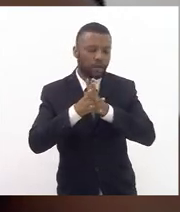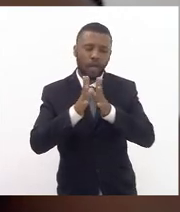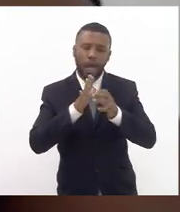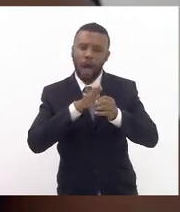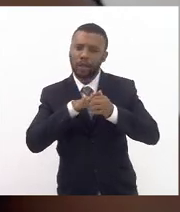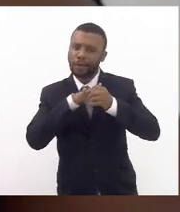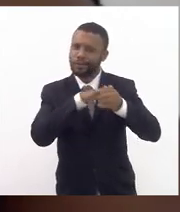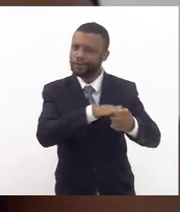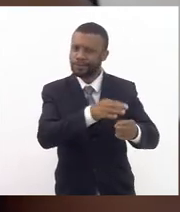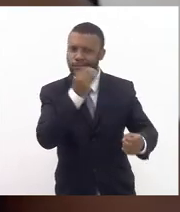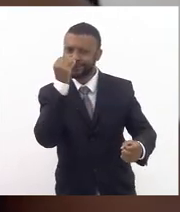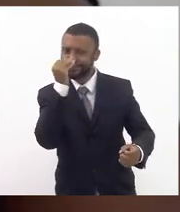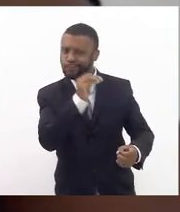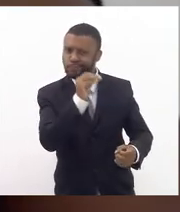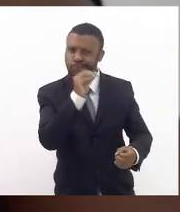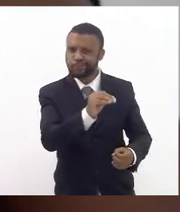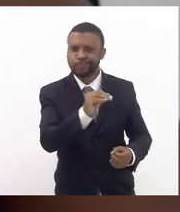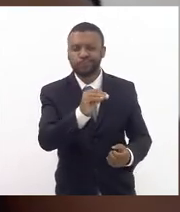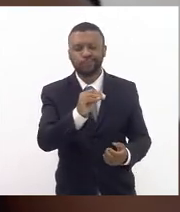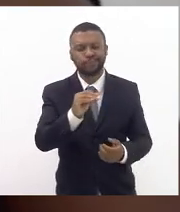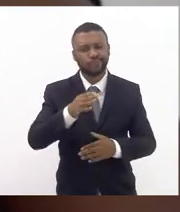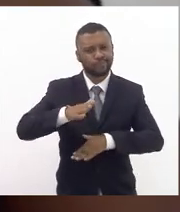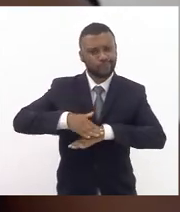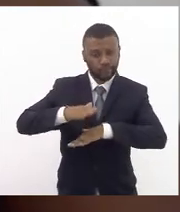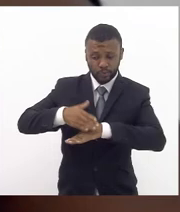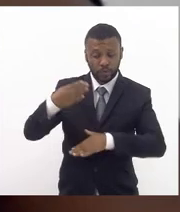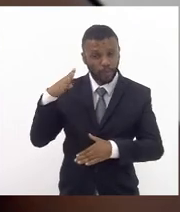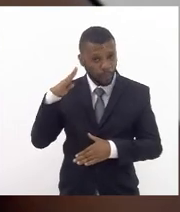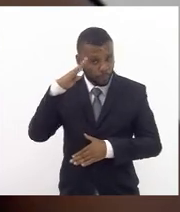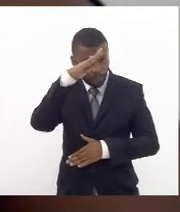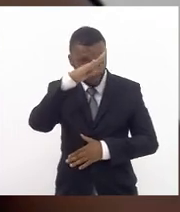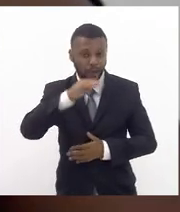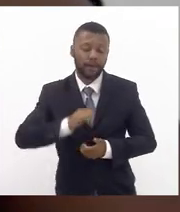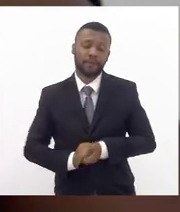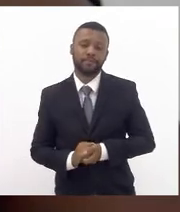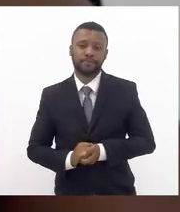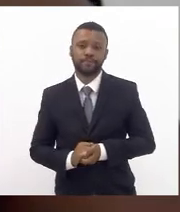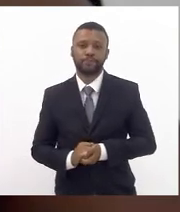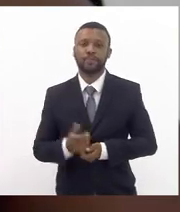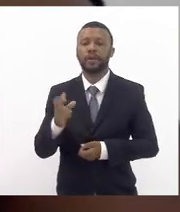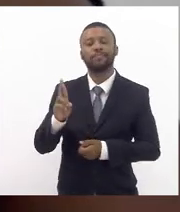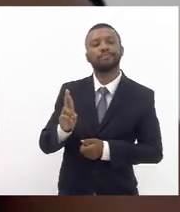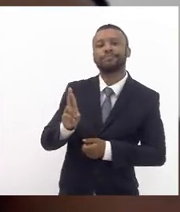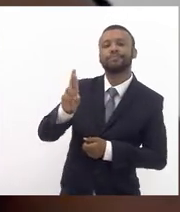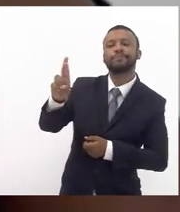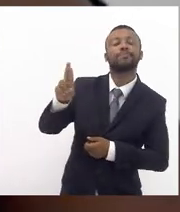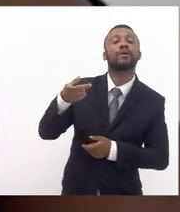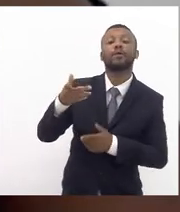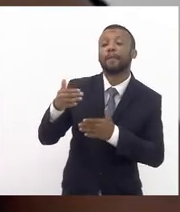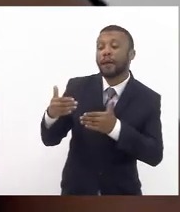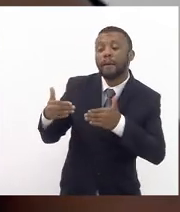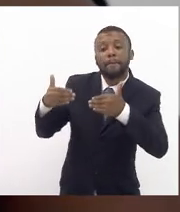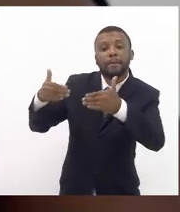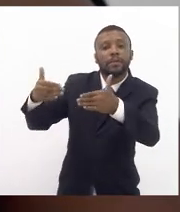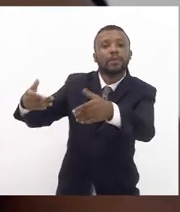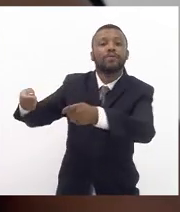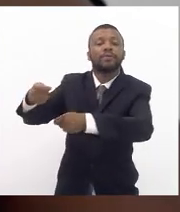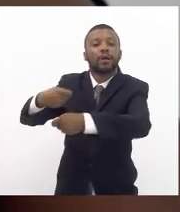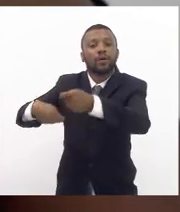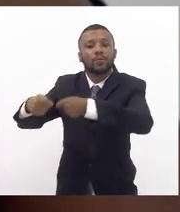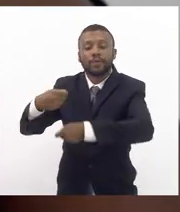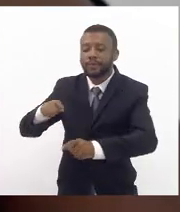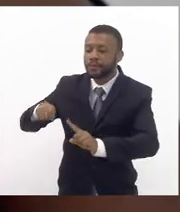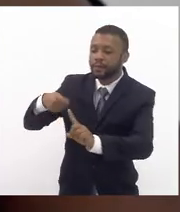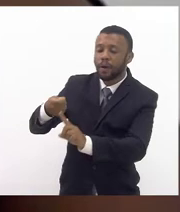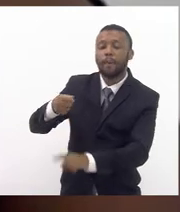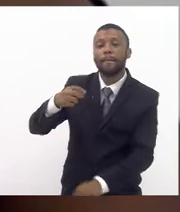Bolsonaro, sob a gestão também do Ministério da Economia, do senhor Paulo Guedes, duas figuras que